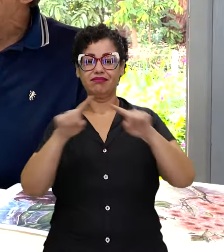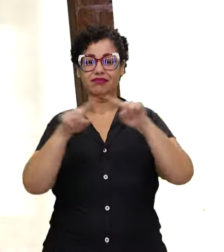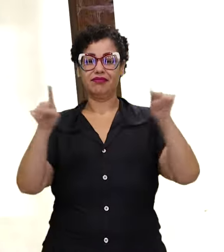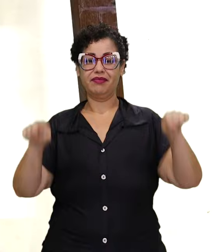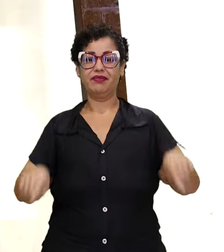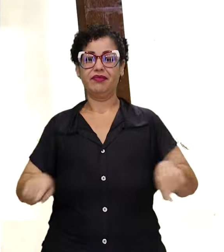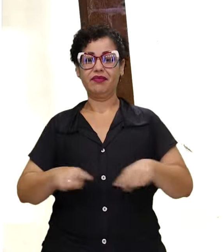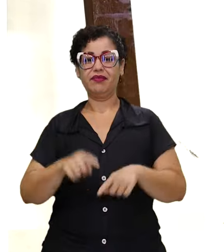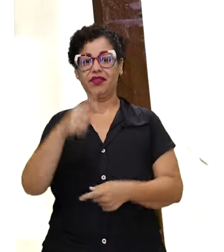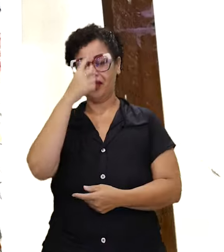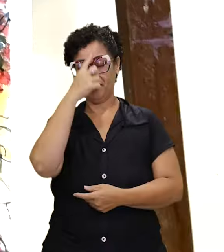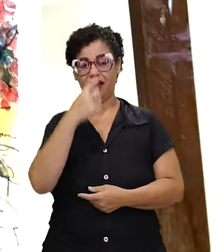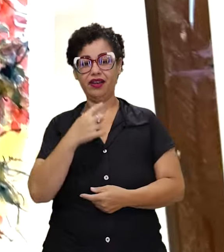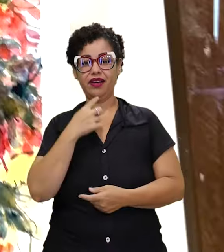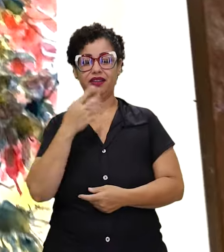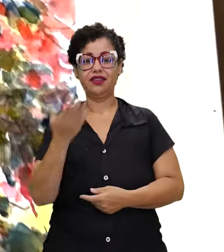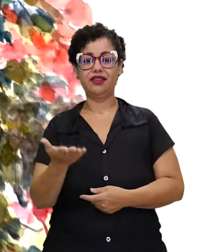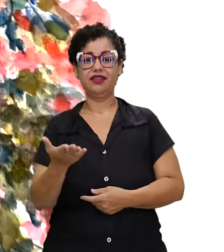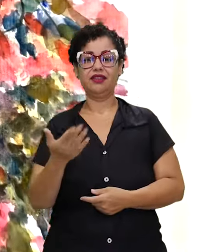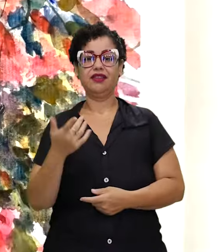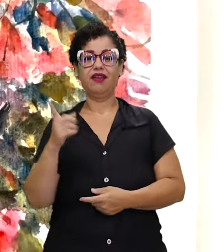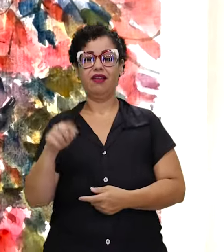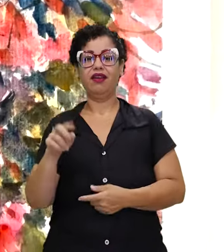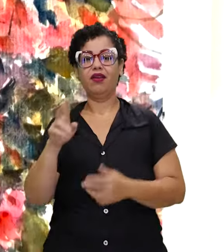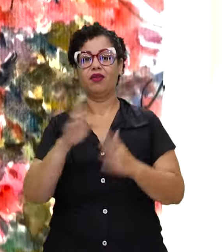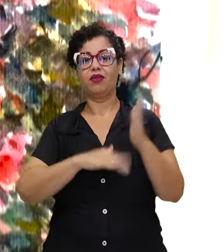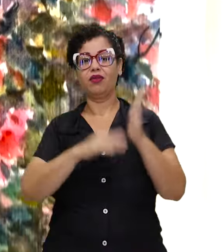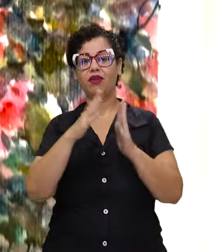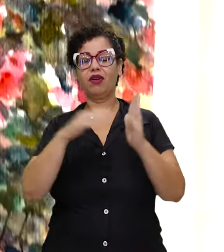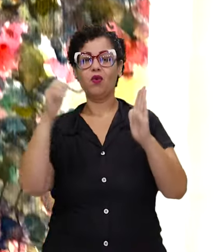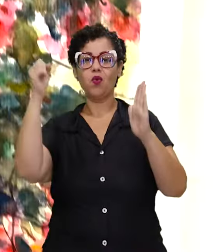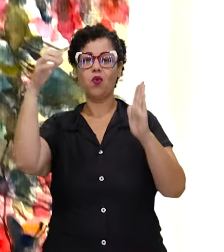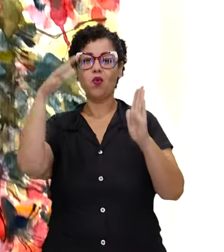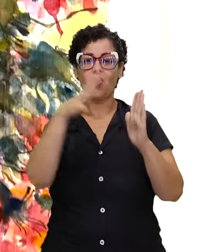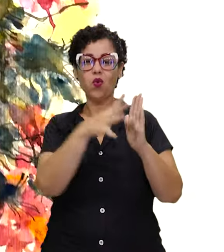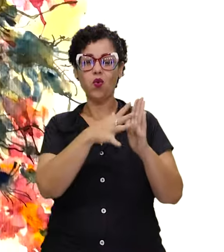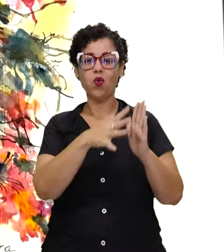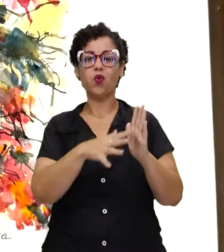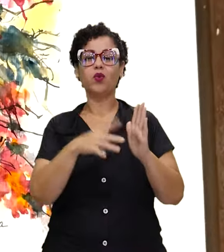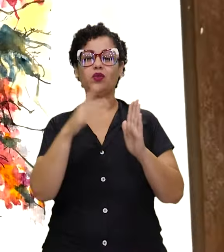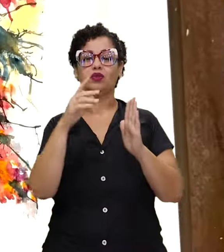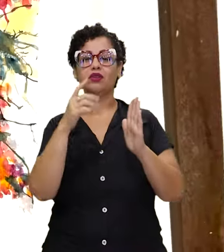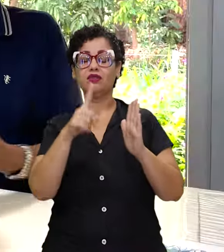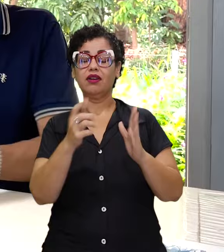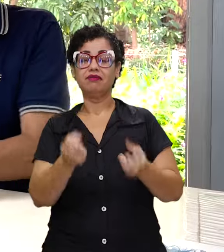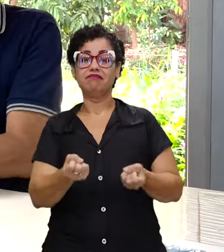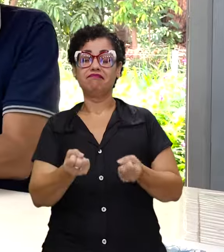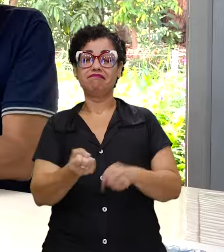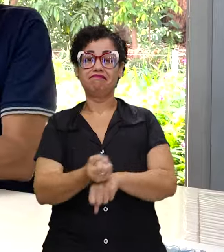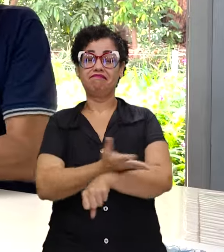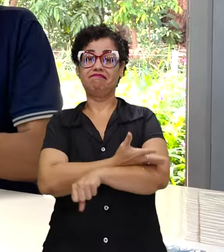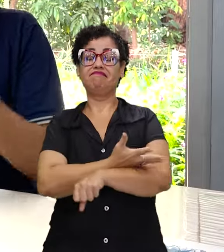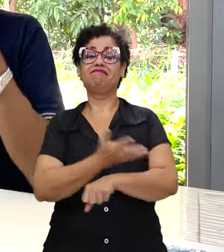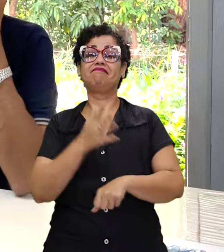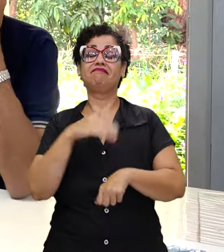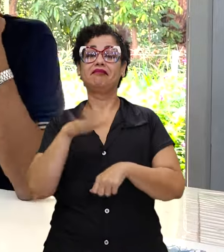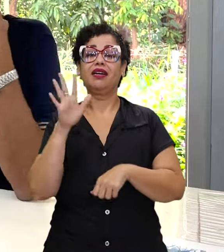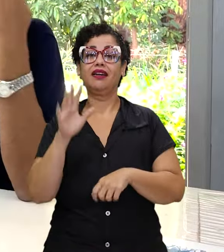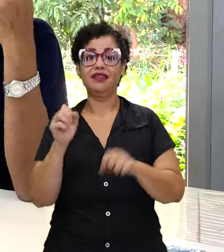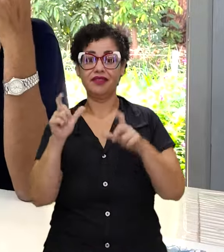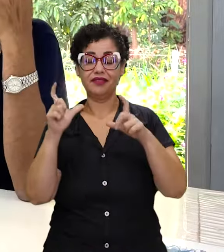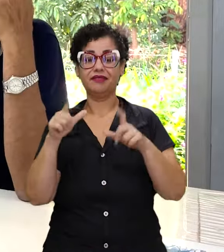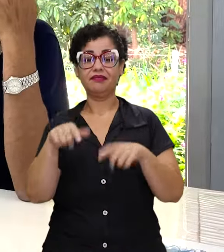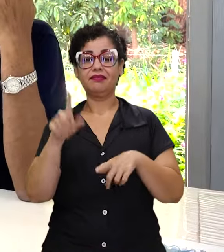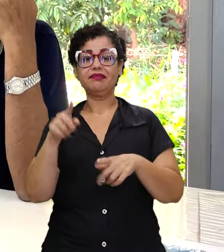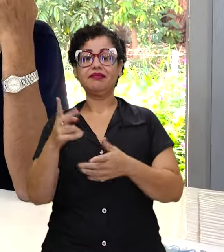figurativo onde que eu trabalho mais a questão da luz, uma pegada mais impressionista. Esse trabalho é